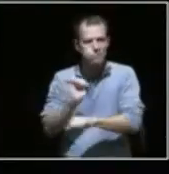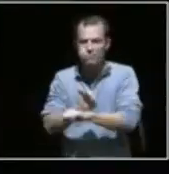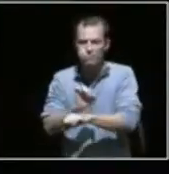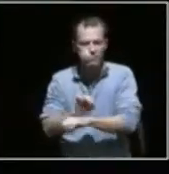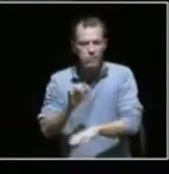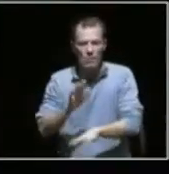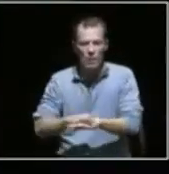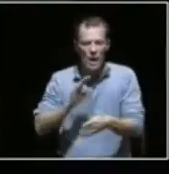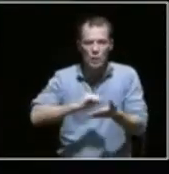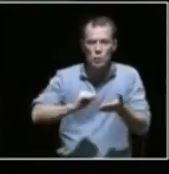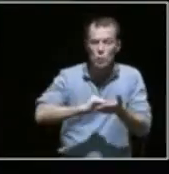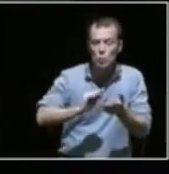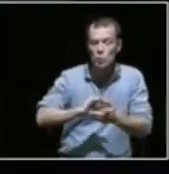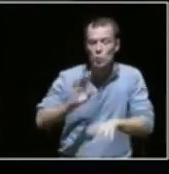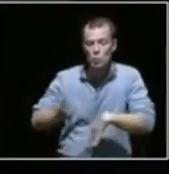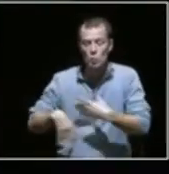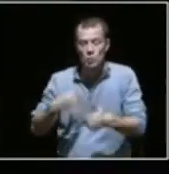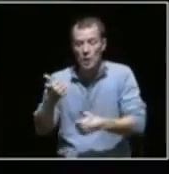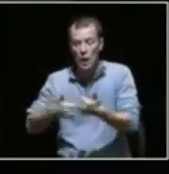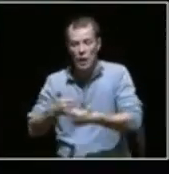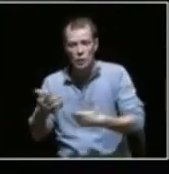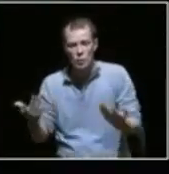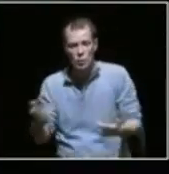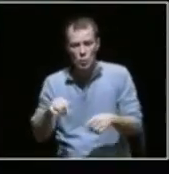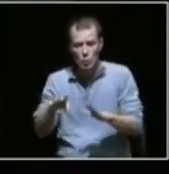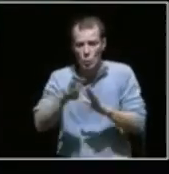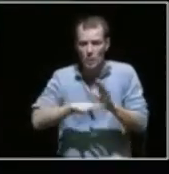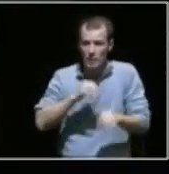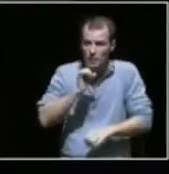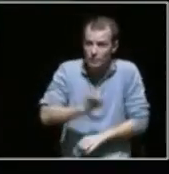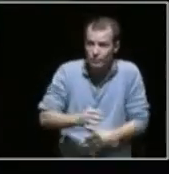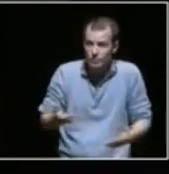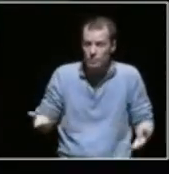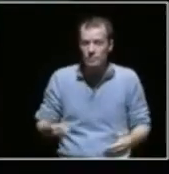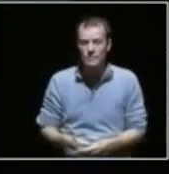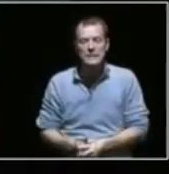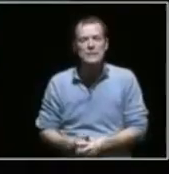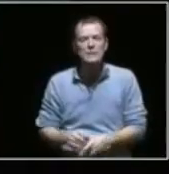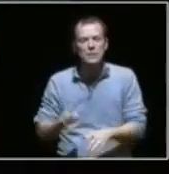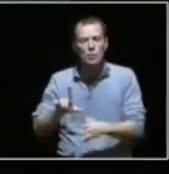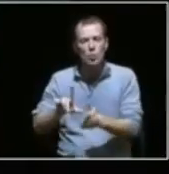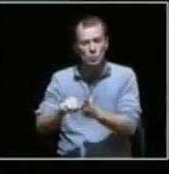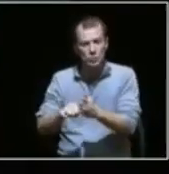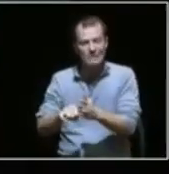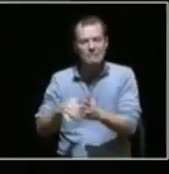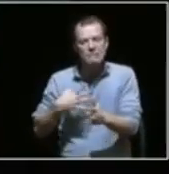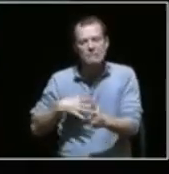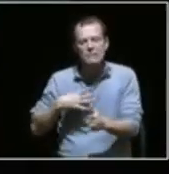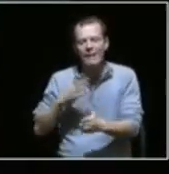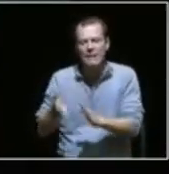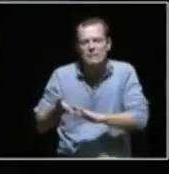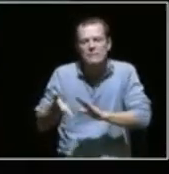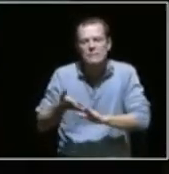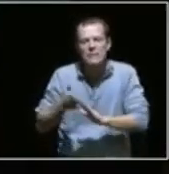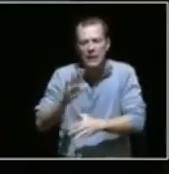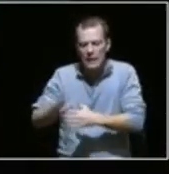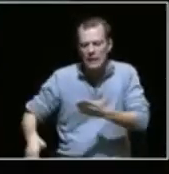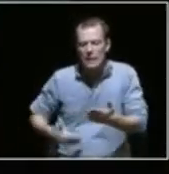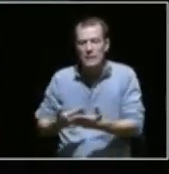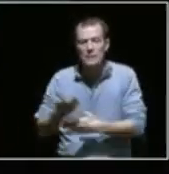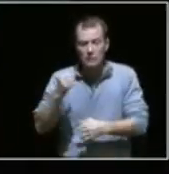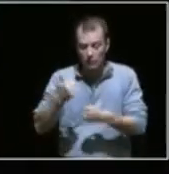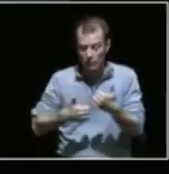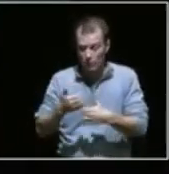e registro dos municípios a candidaturas no âmbito deste programa municipal. Com este projeto, pretende-se agilizar a candidatura aos